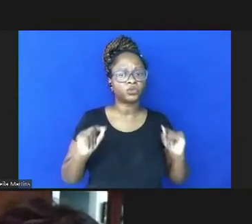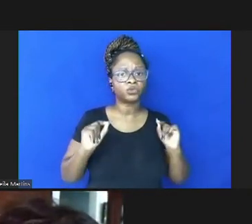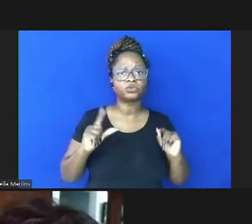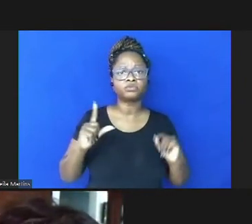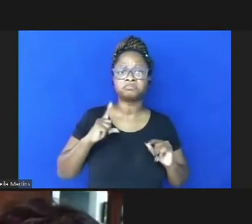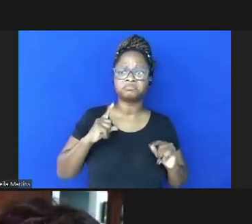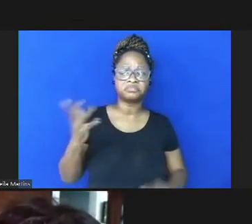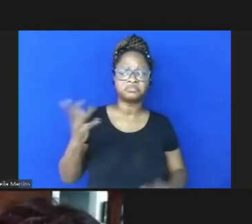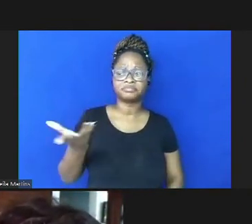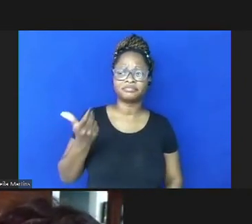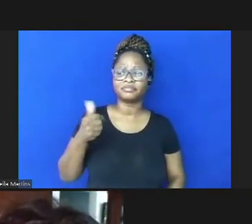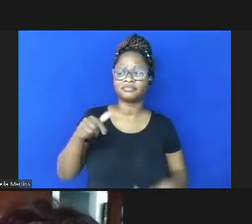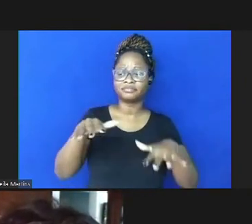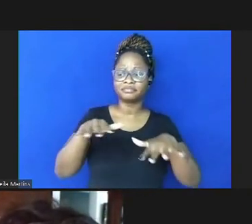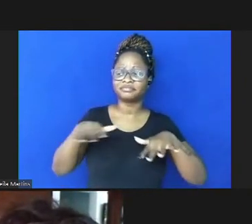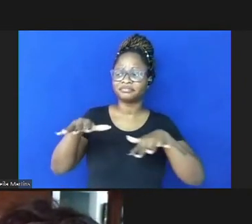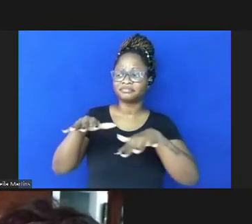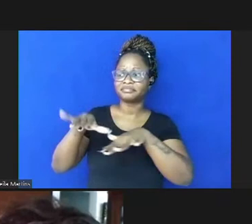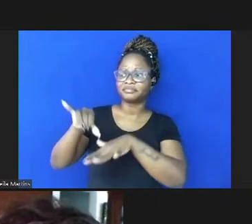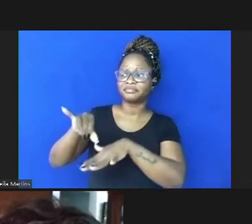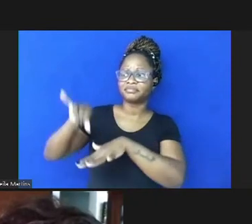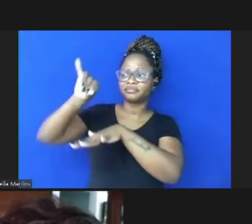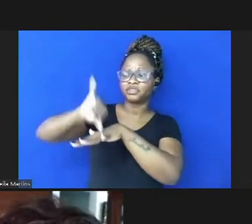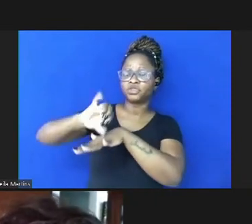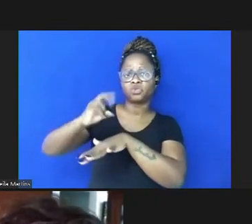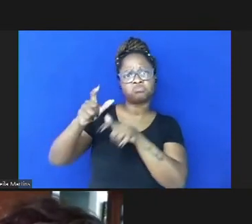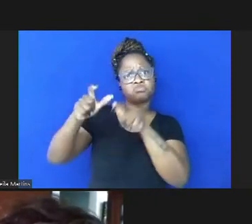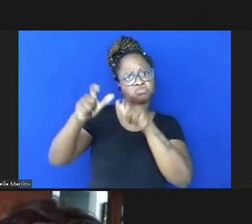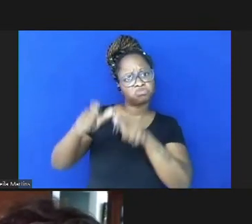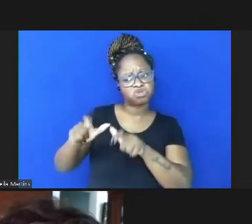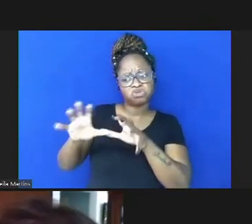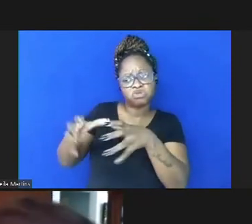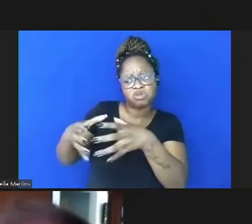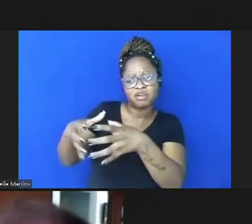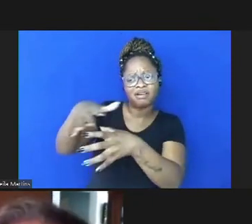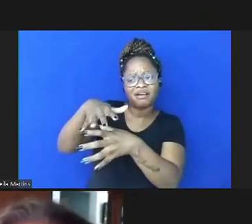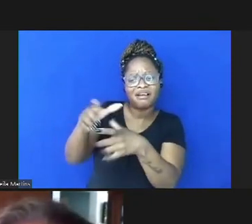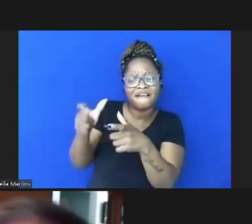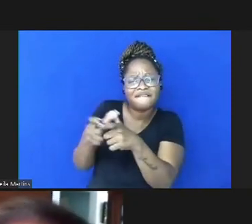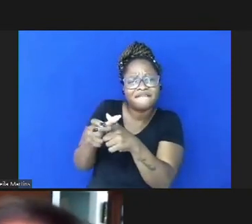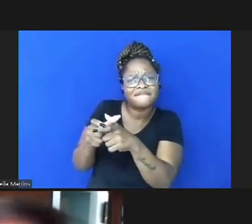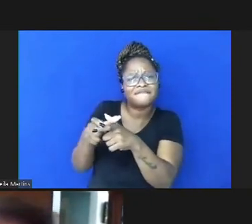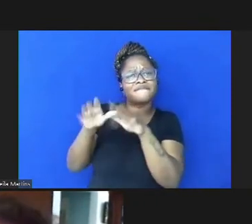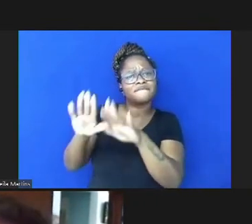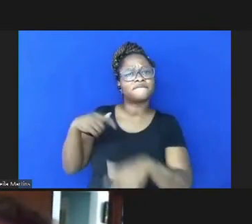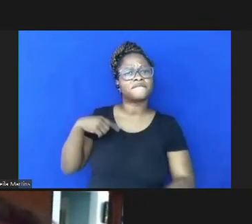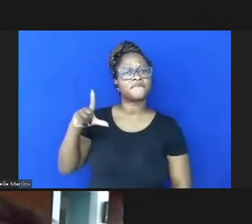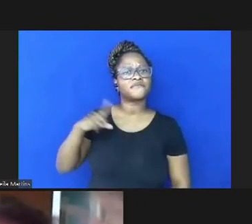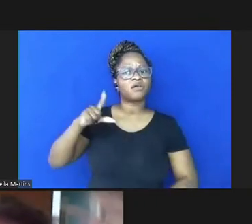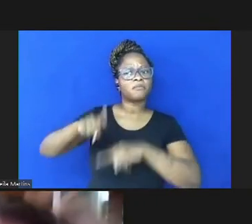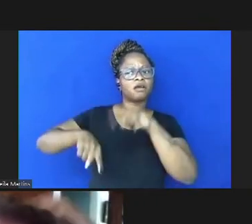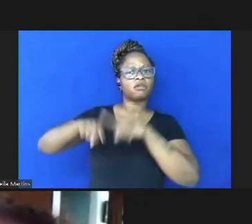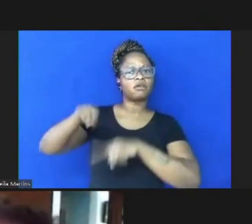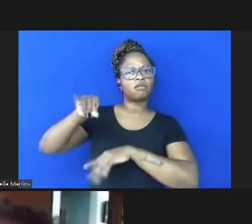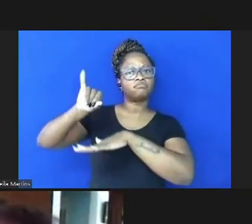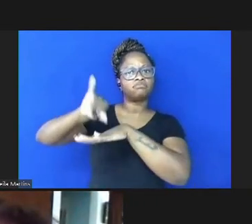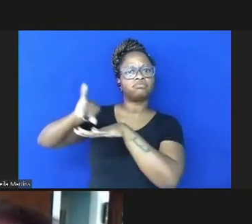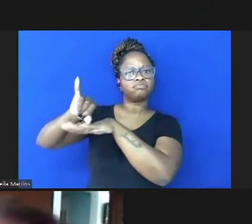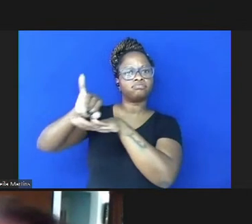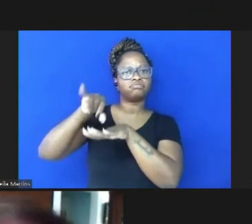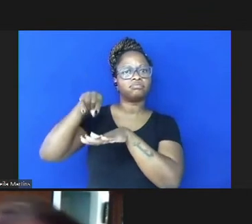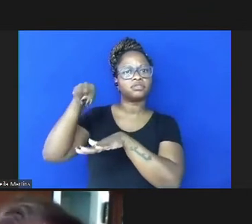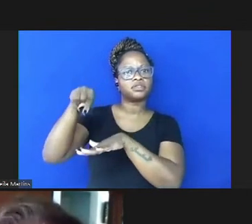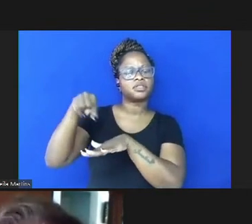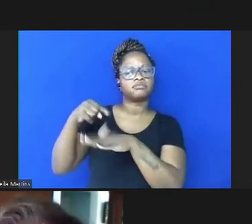uma área, um local, ou até um cantinho específico com materiais de exibição